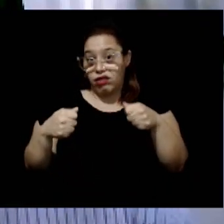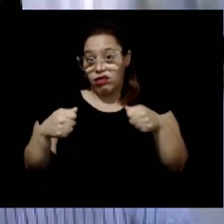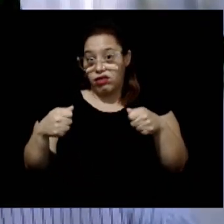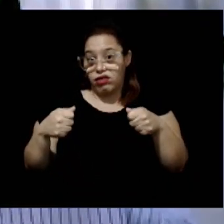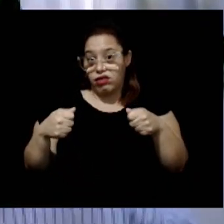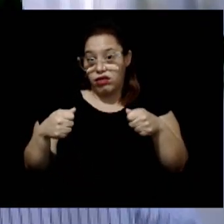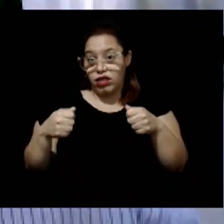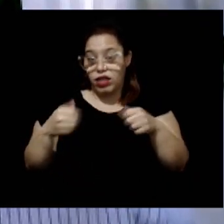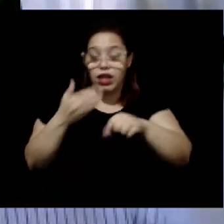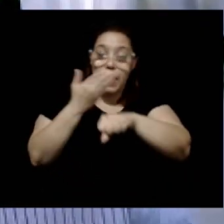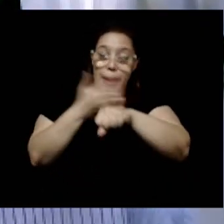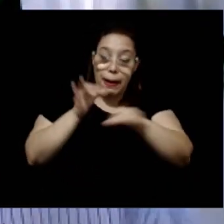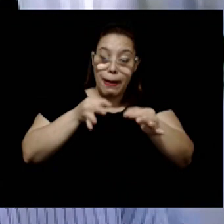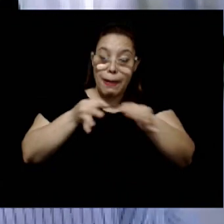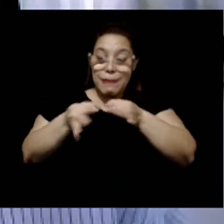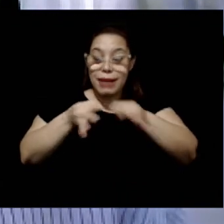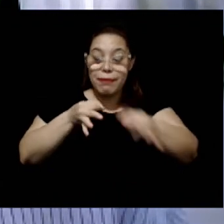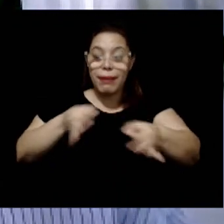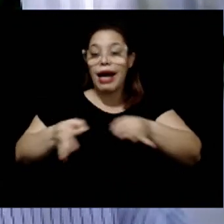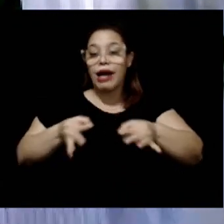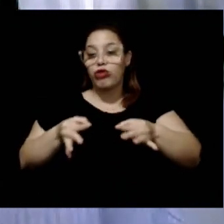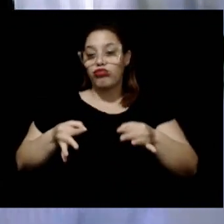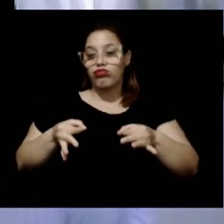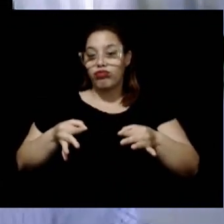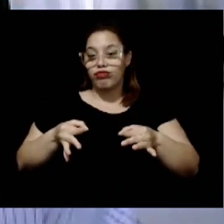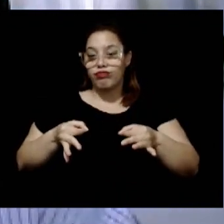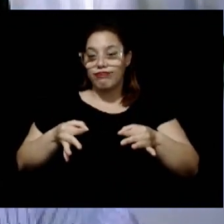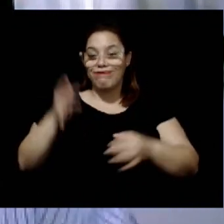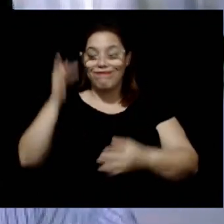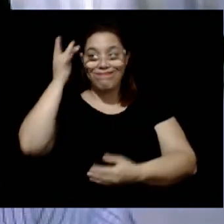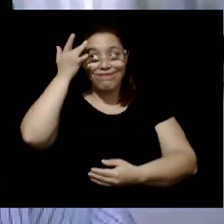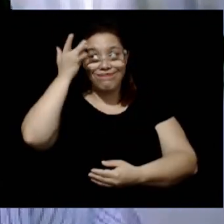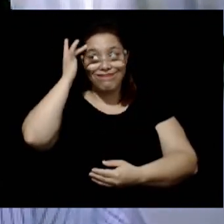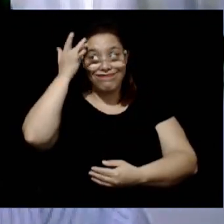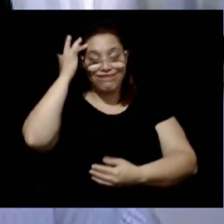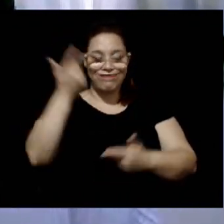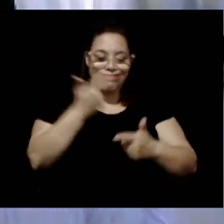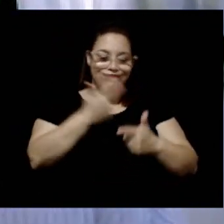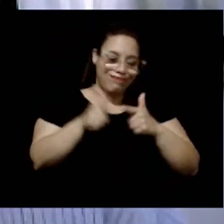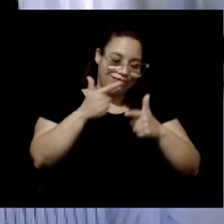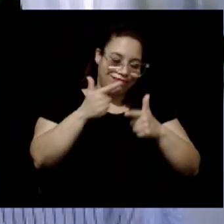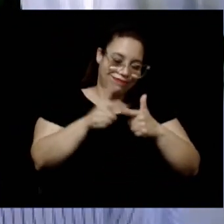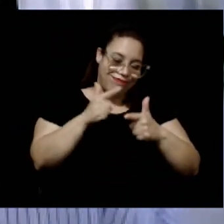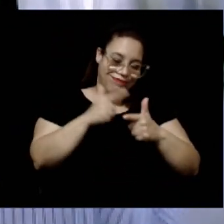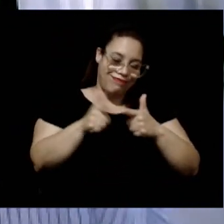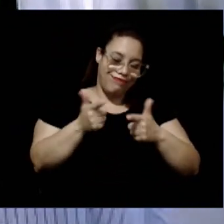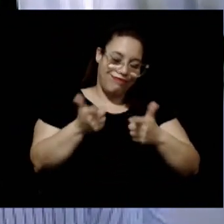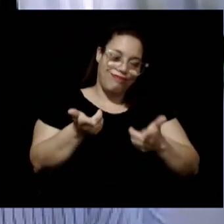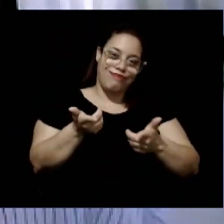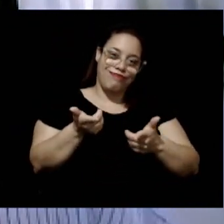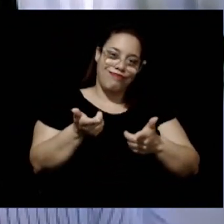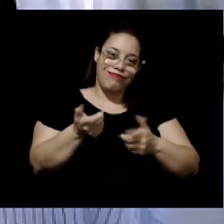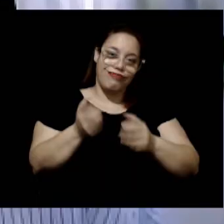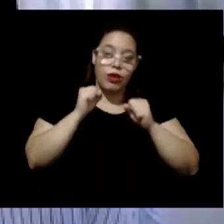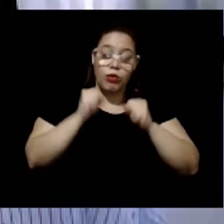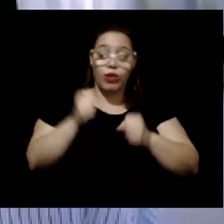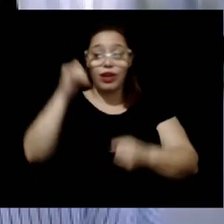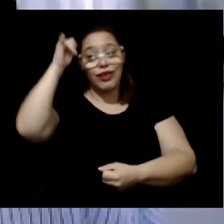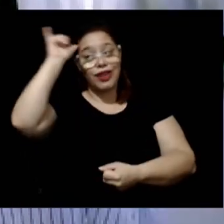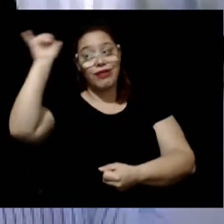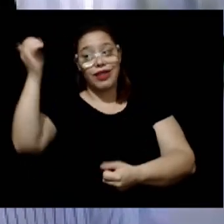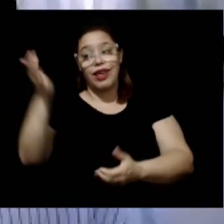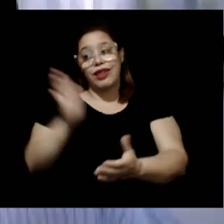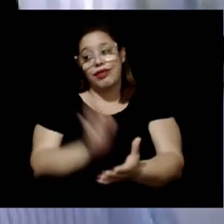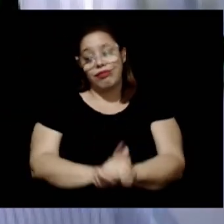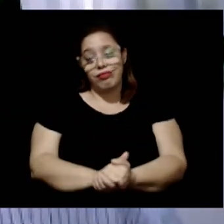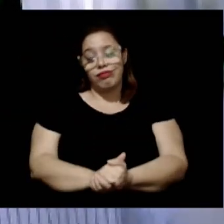preparo, né? Então, a gente acha que muitos dos problemas do movimento repetitivo poderiam ser evitados com